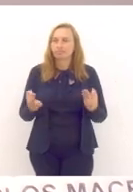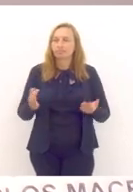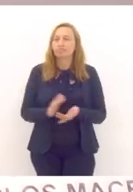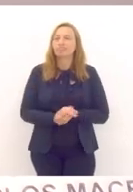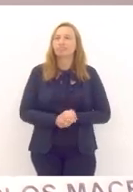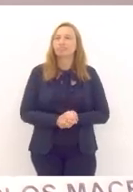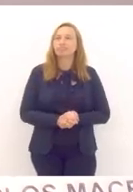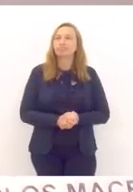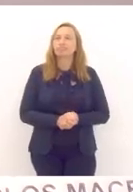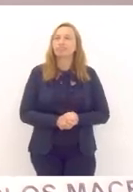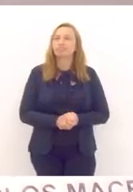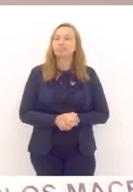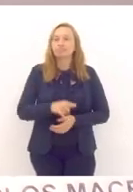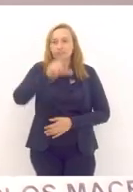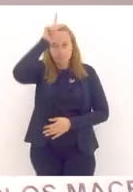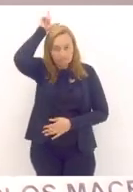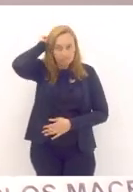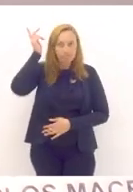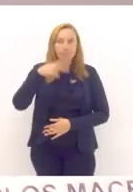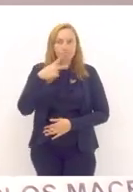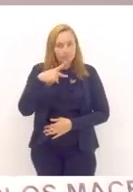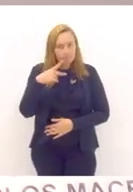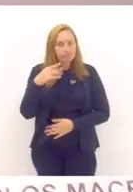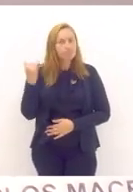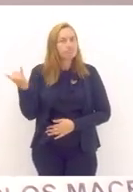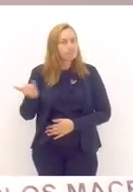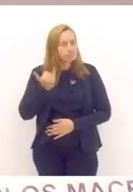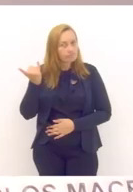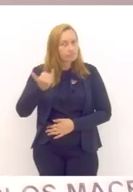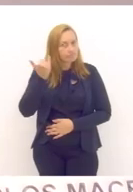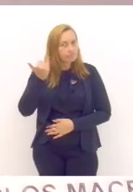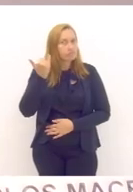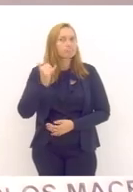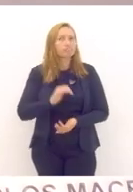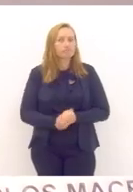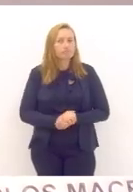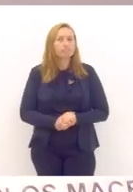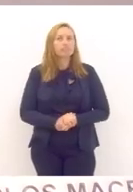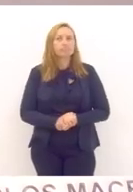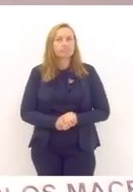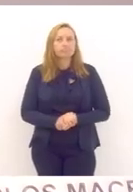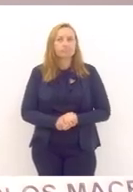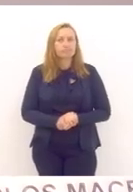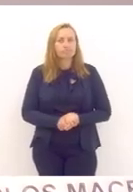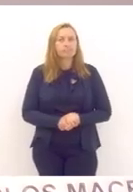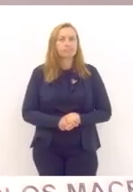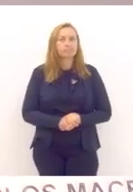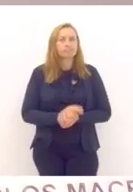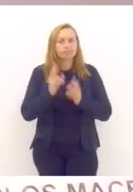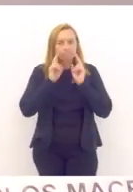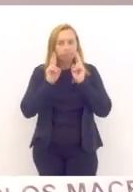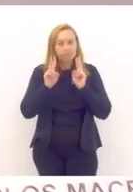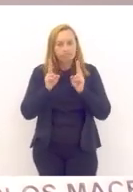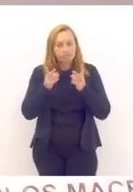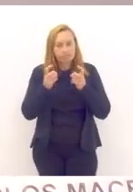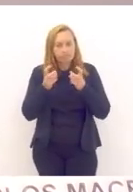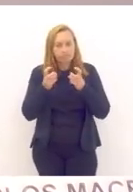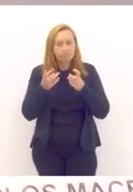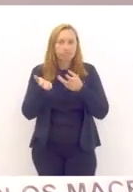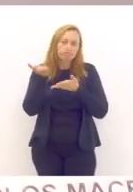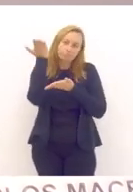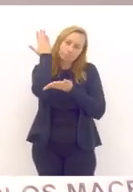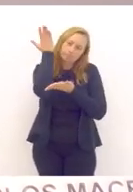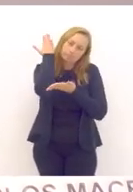mas o que Luiz Paulo falou foi muito pontual, muito preciso. A gente precisa olhar o passado para